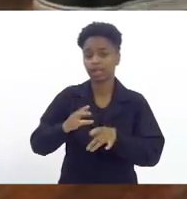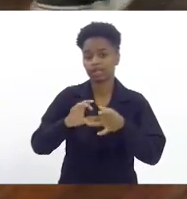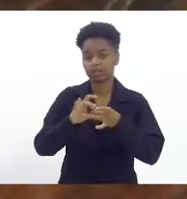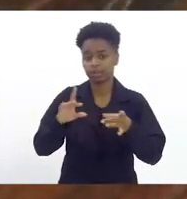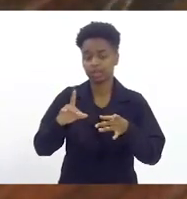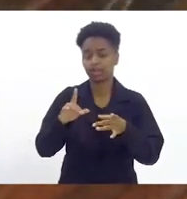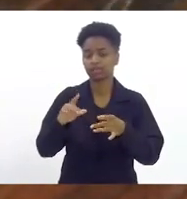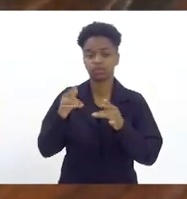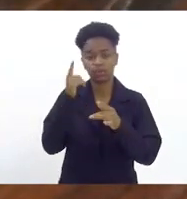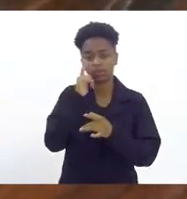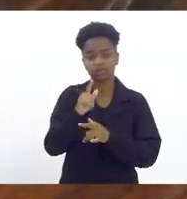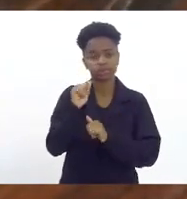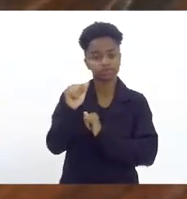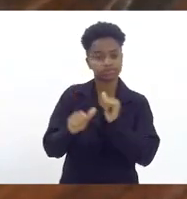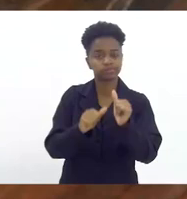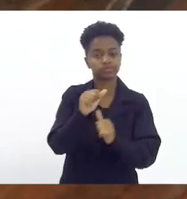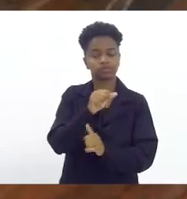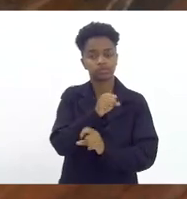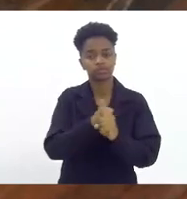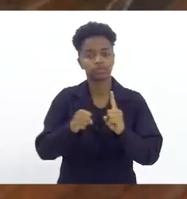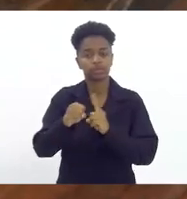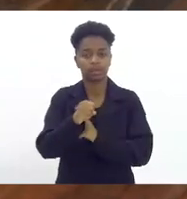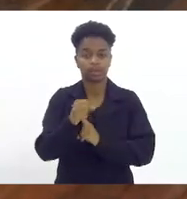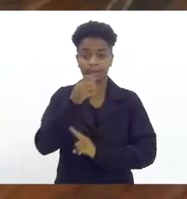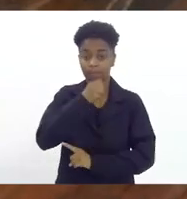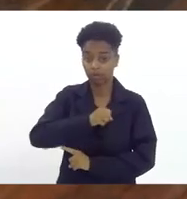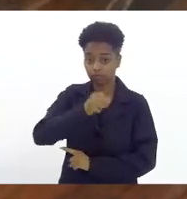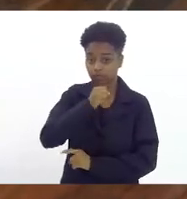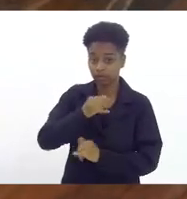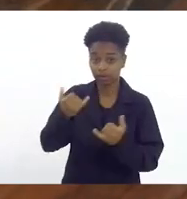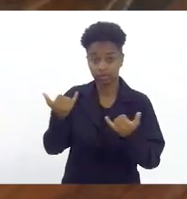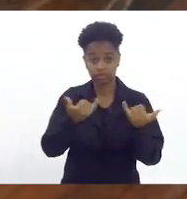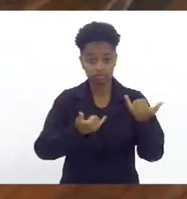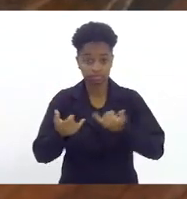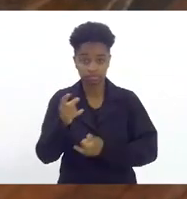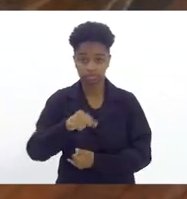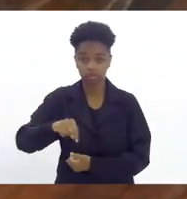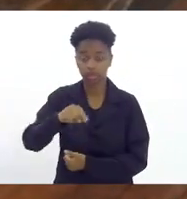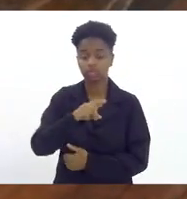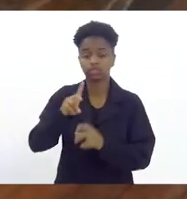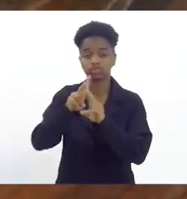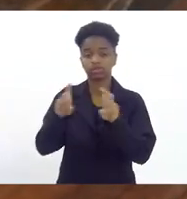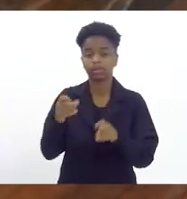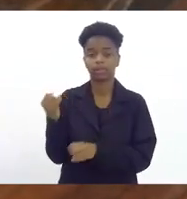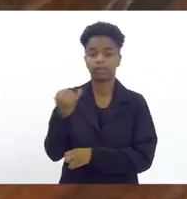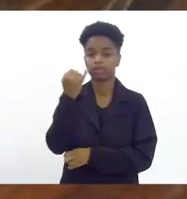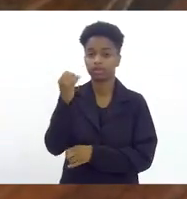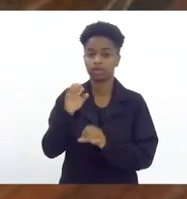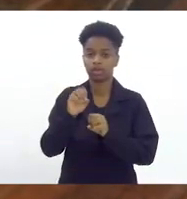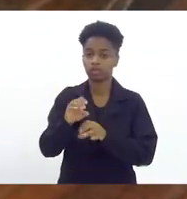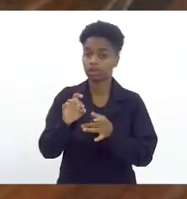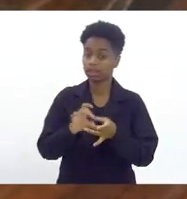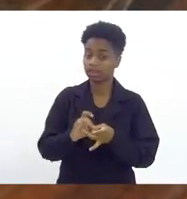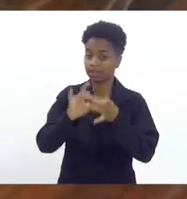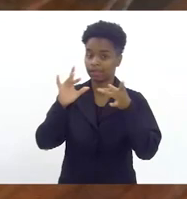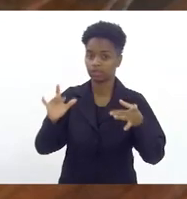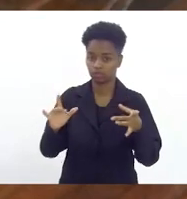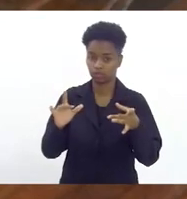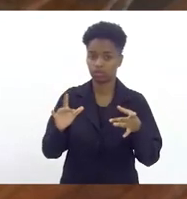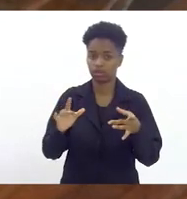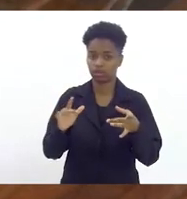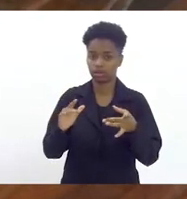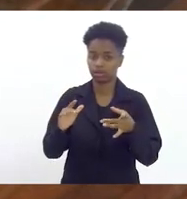transformação social Paulo Freire nos alertou nos alertou sobre a importância de uma educação libertadora que vai além